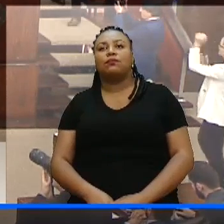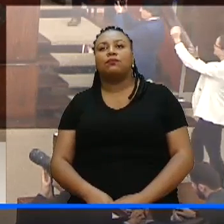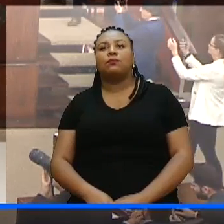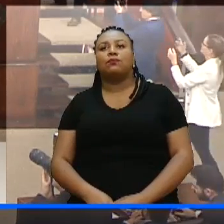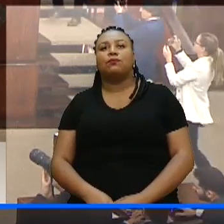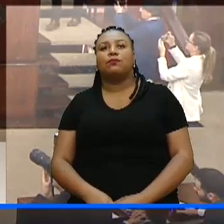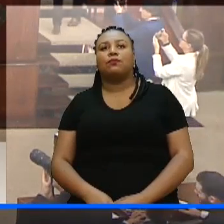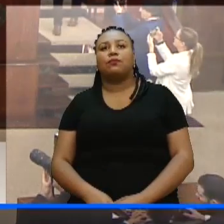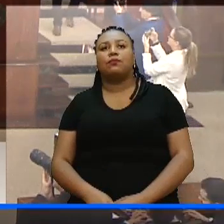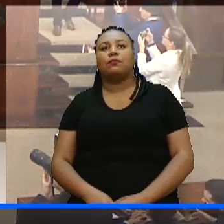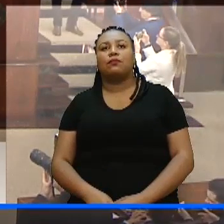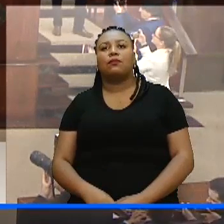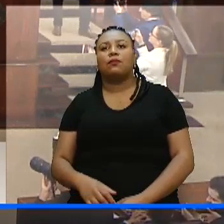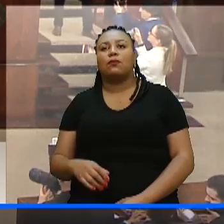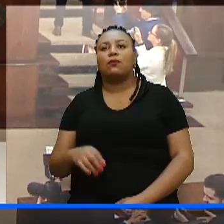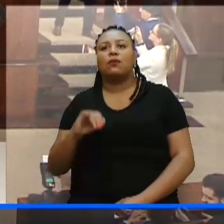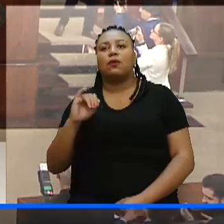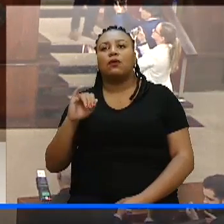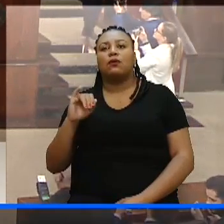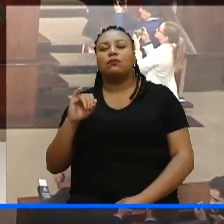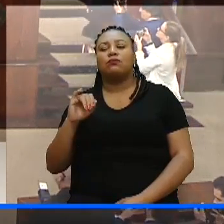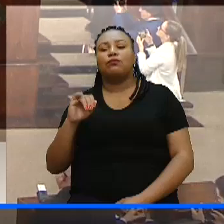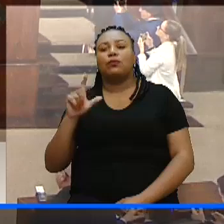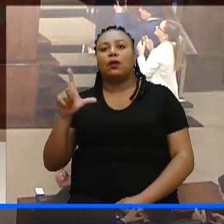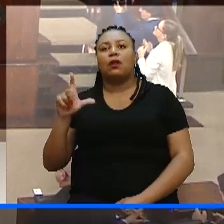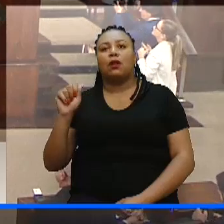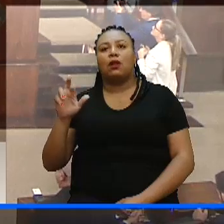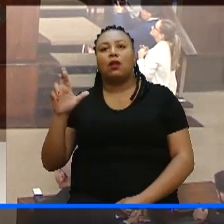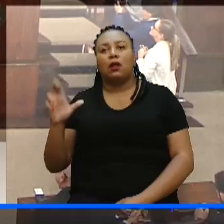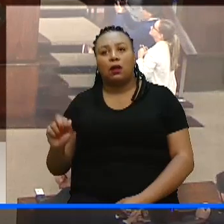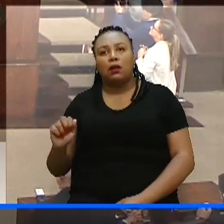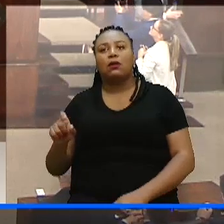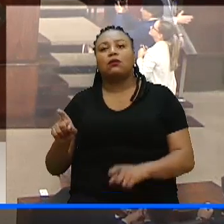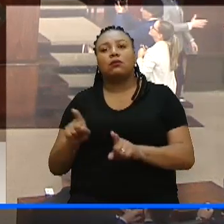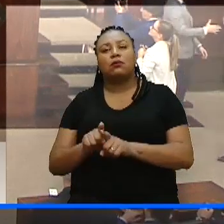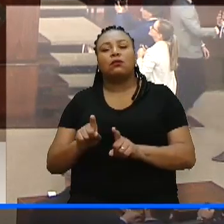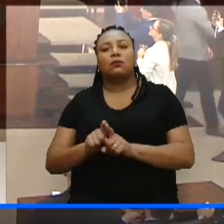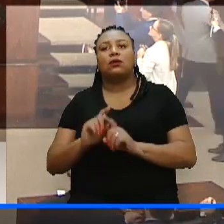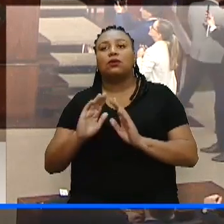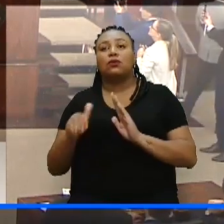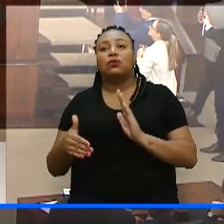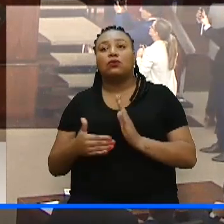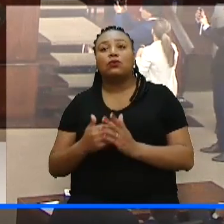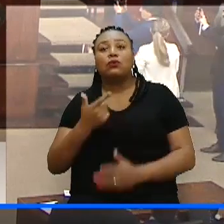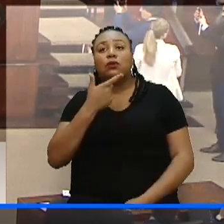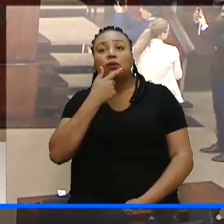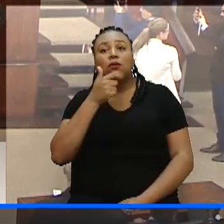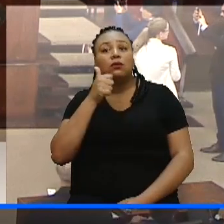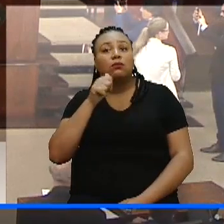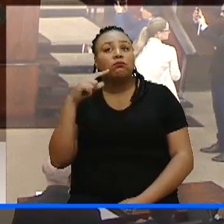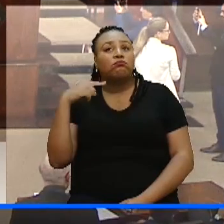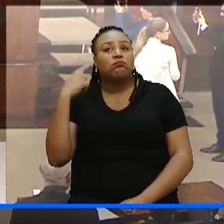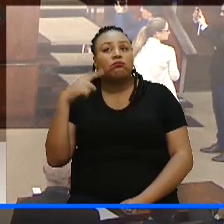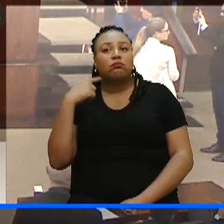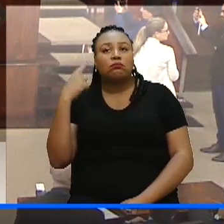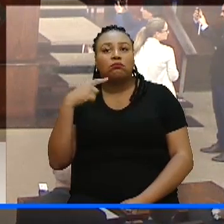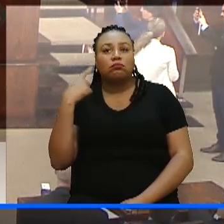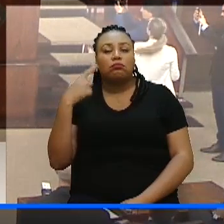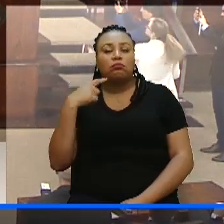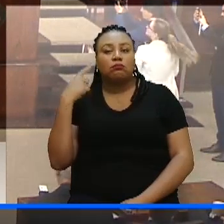luís augusto lara senhoras e senhoras dos deputados deputadas